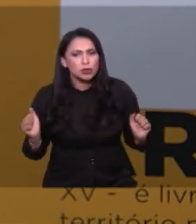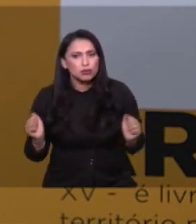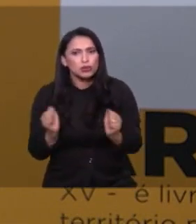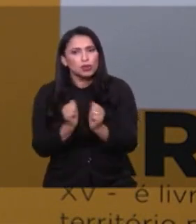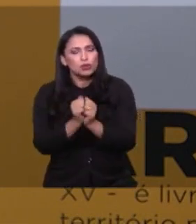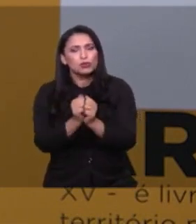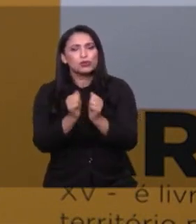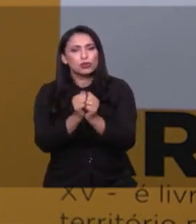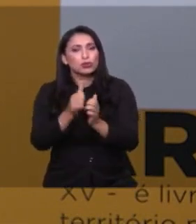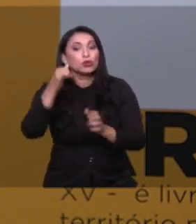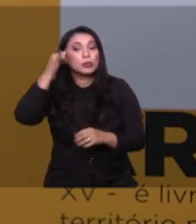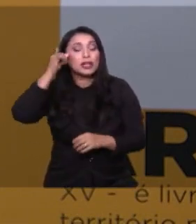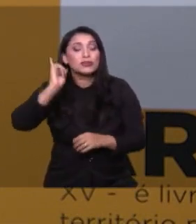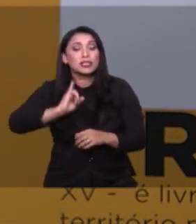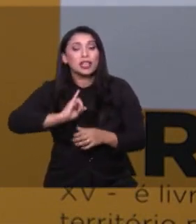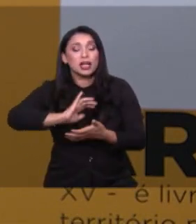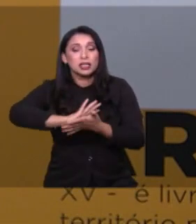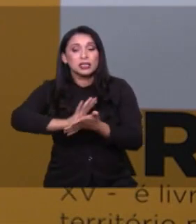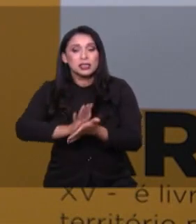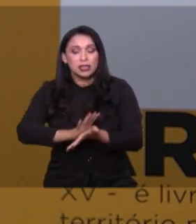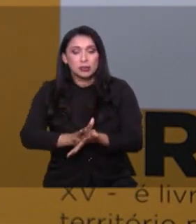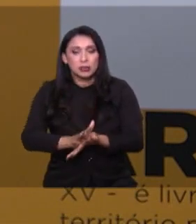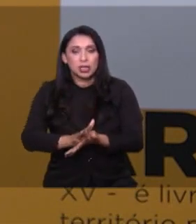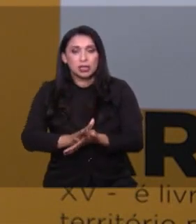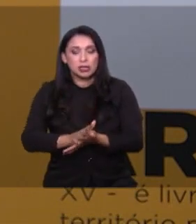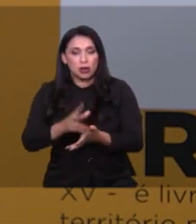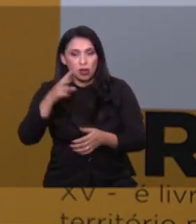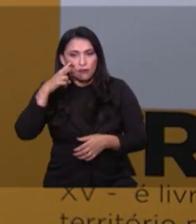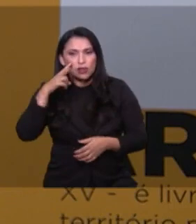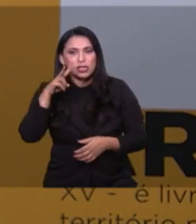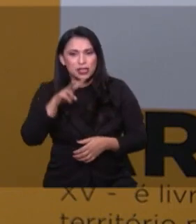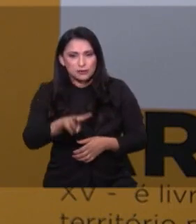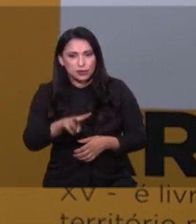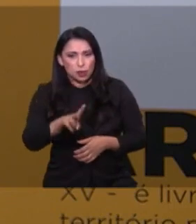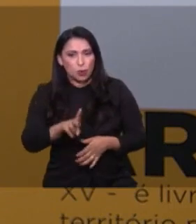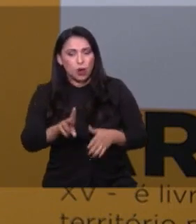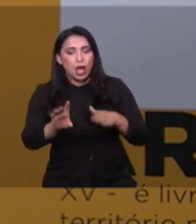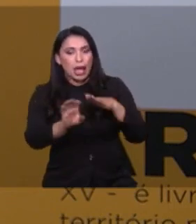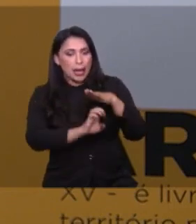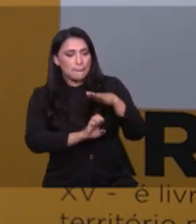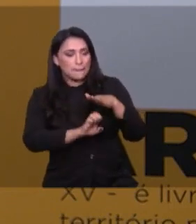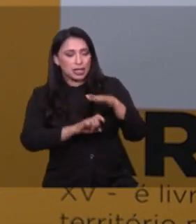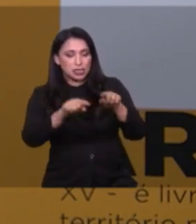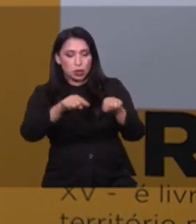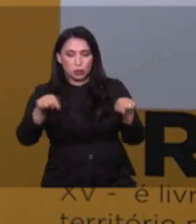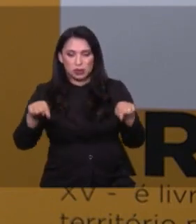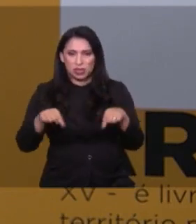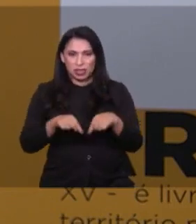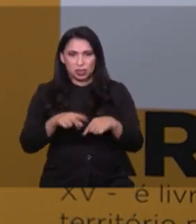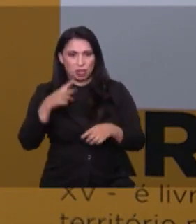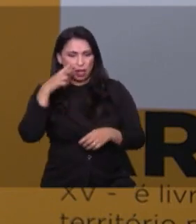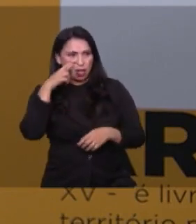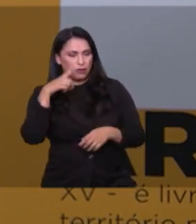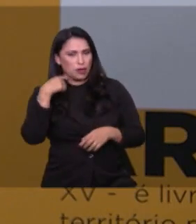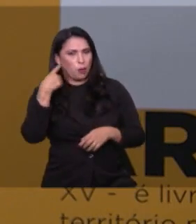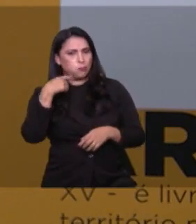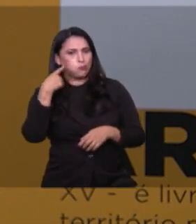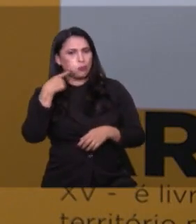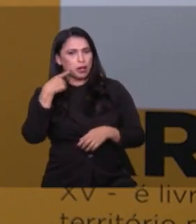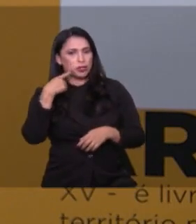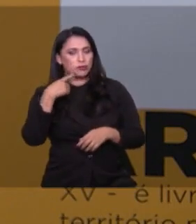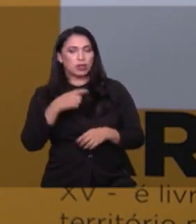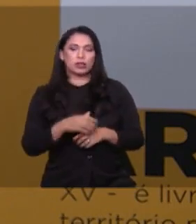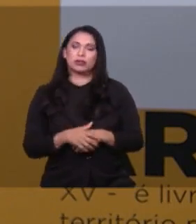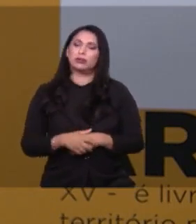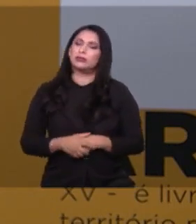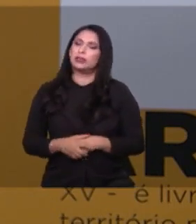evitar a discriminação. Por exemplo, se você vê uma empresa, um escritório que me vê como uma advogada, ela